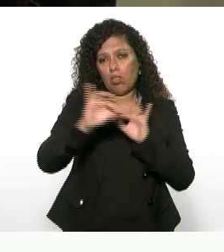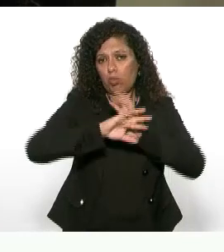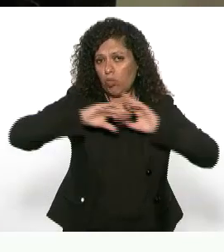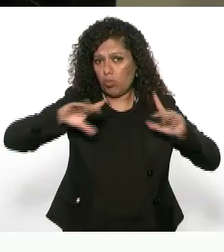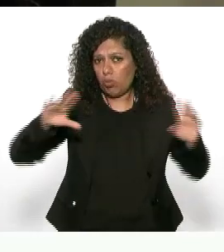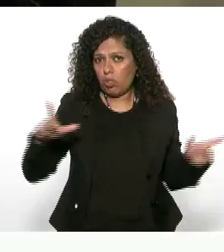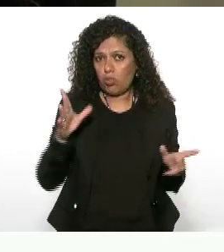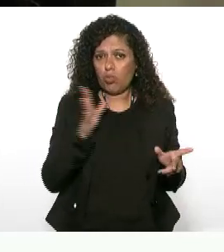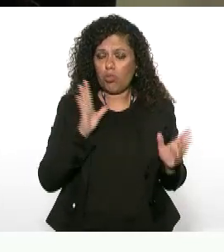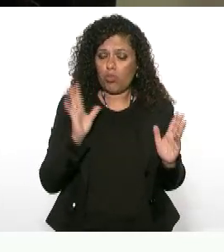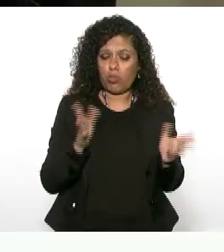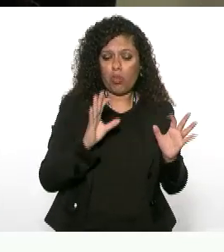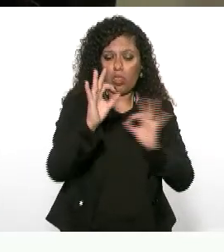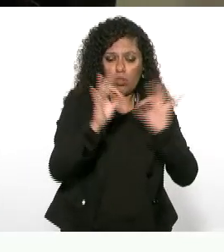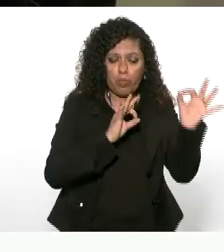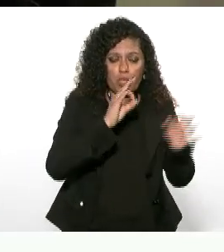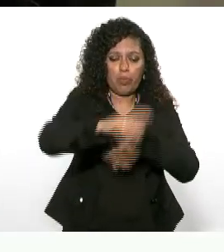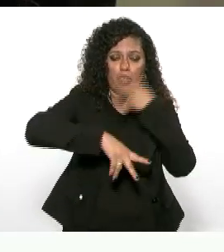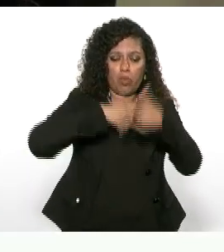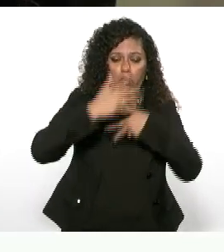estabeleceram, né,